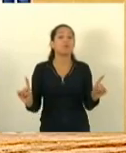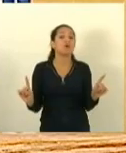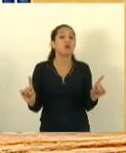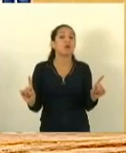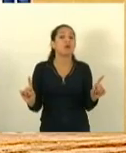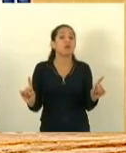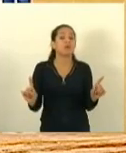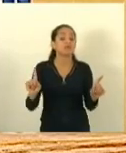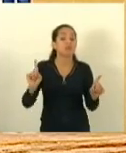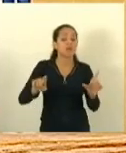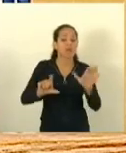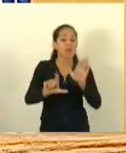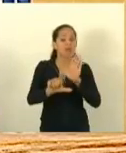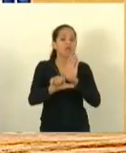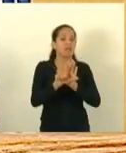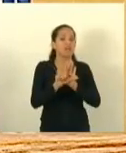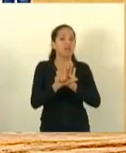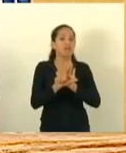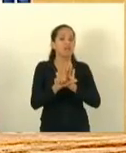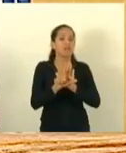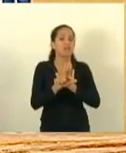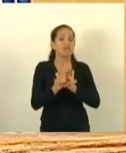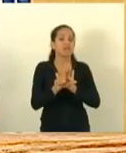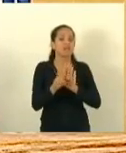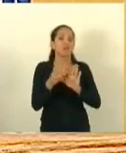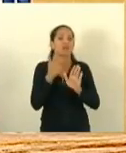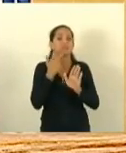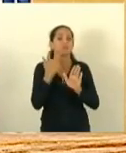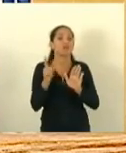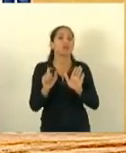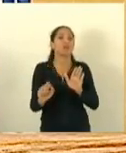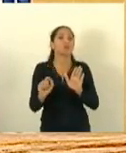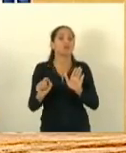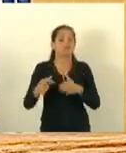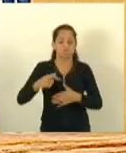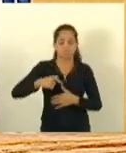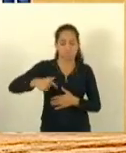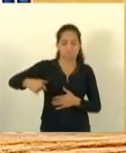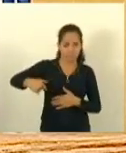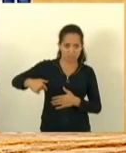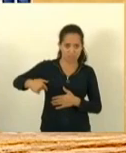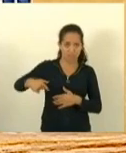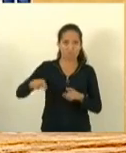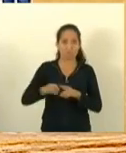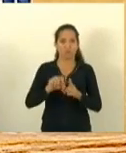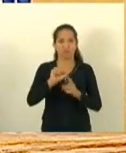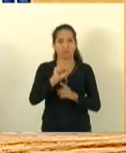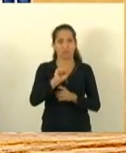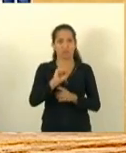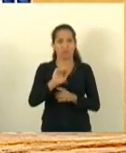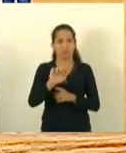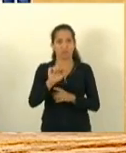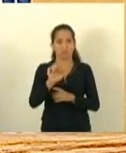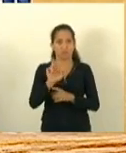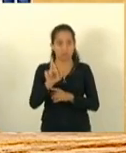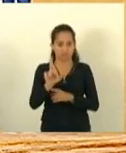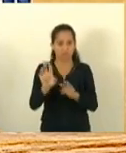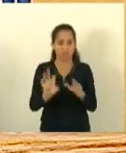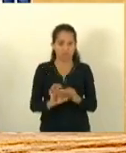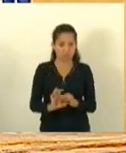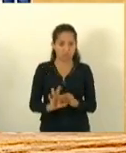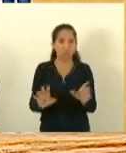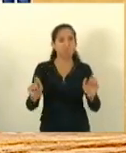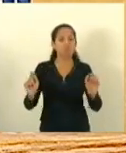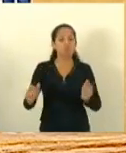a lei não impede Que a SEDU e a CGR divulguem Quando é que